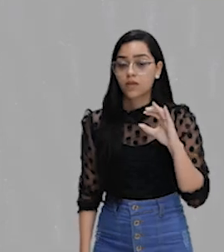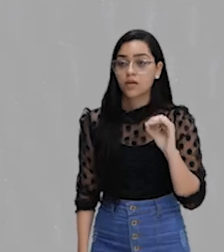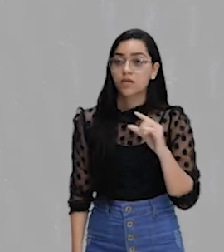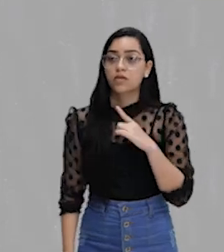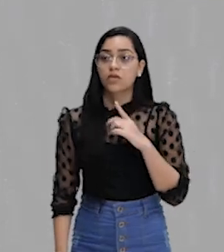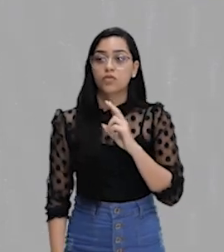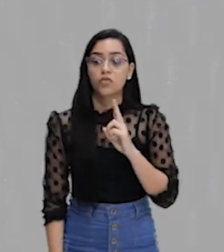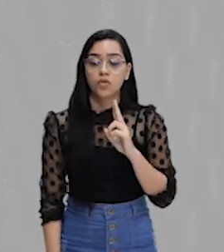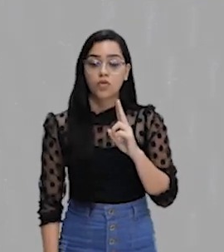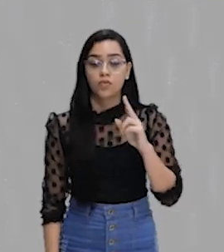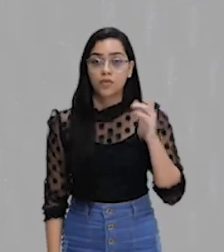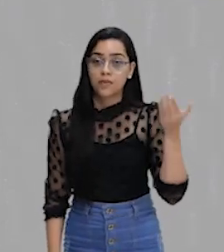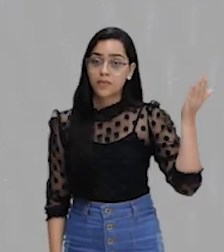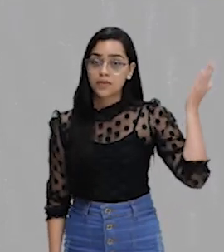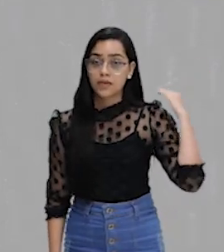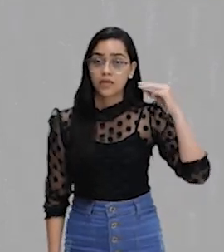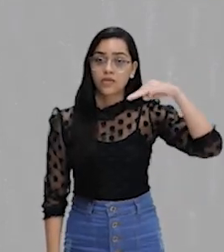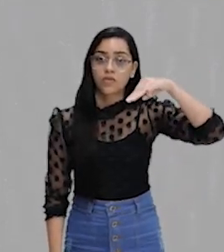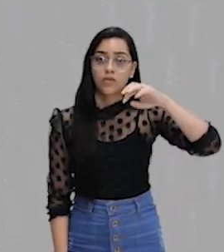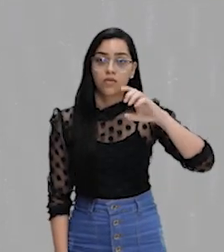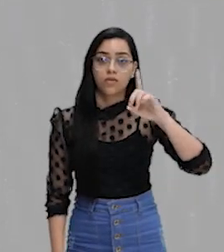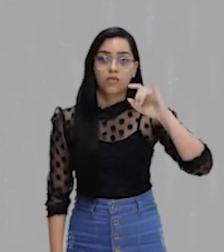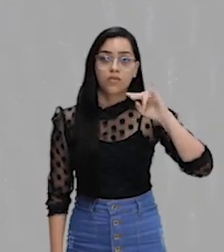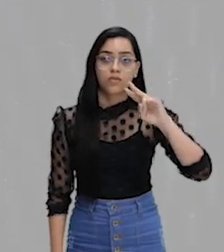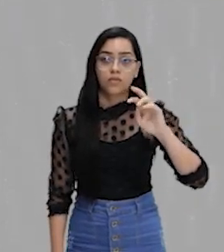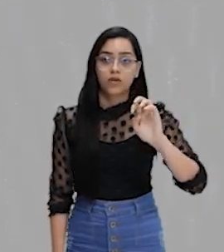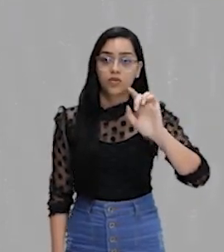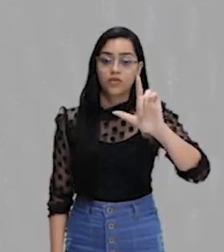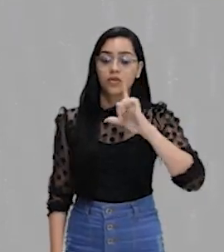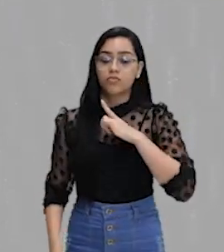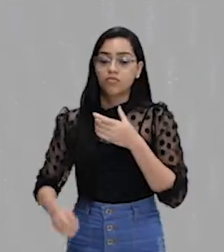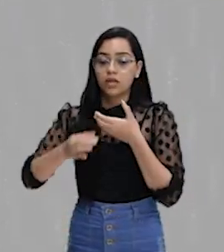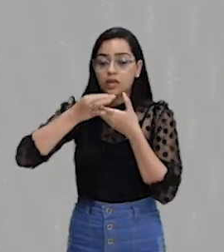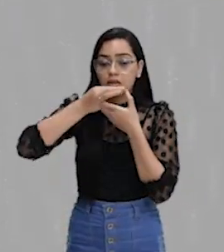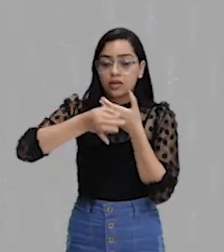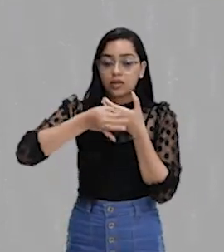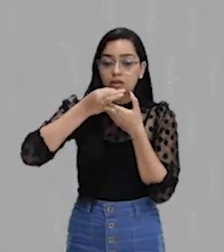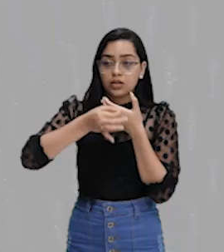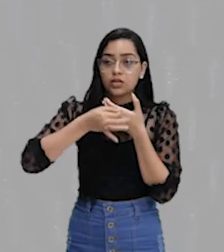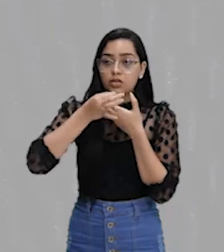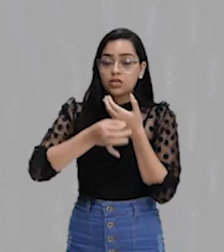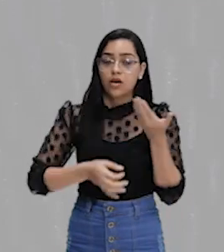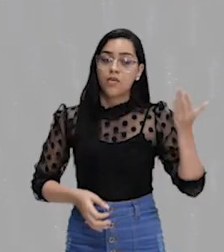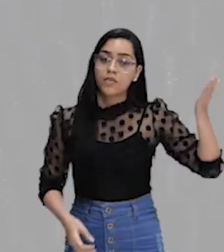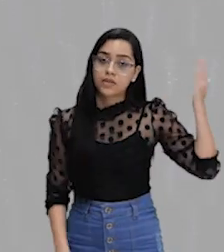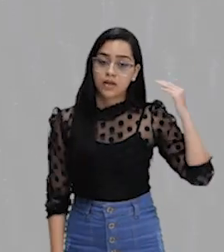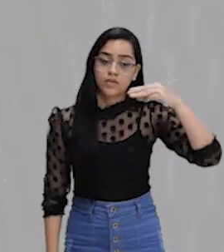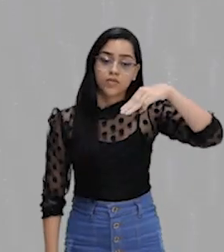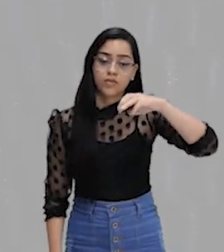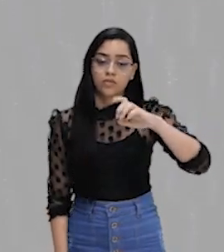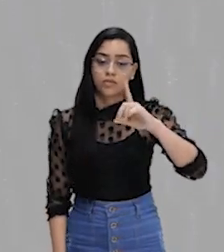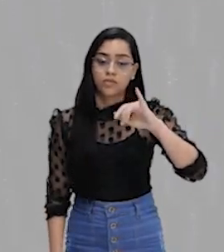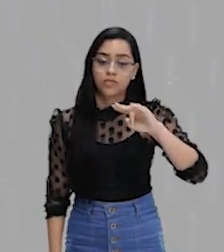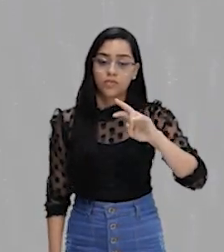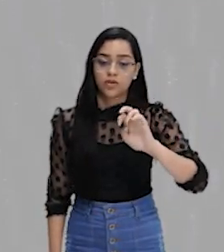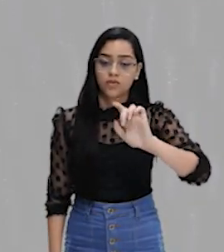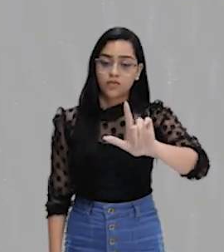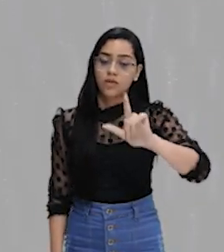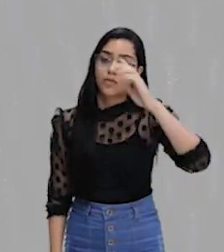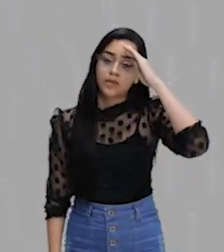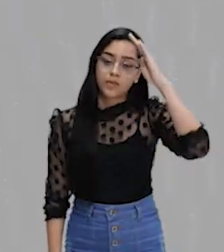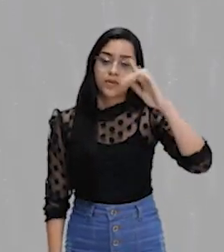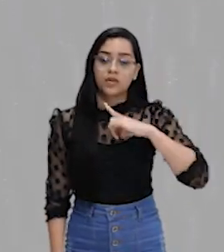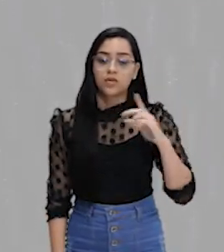chamado passado medieval. Ele vai fazer críticas ao chamado passado medieval, principalmente